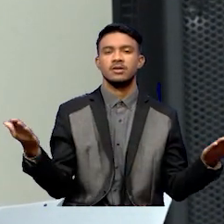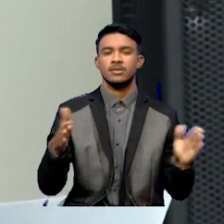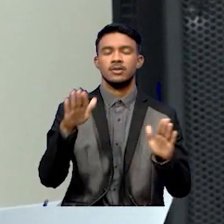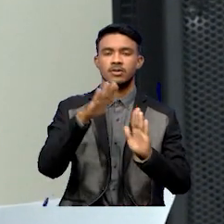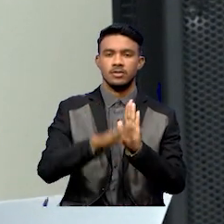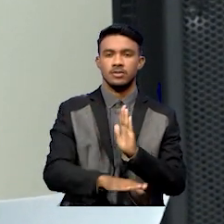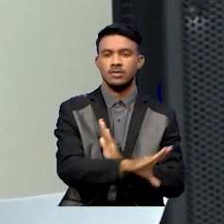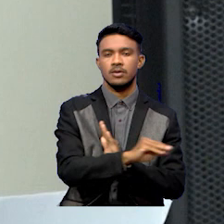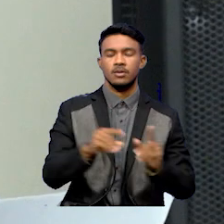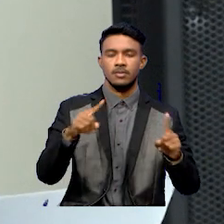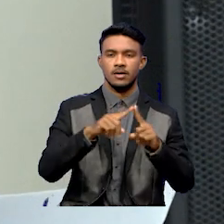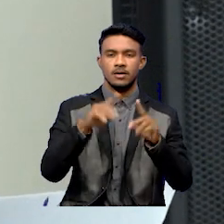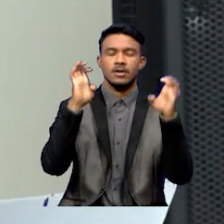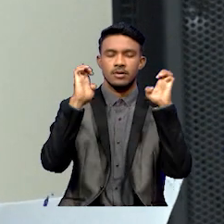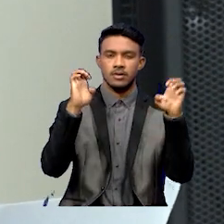educação, sair nessa